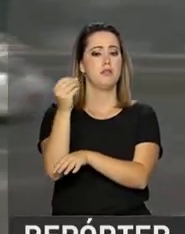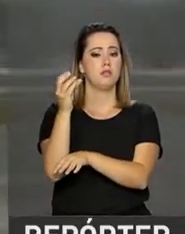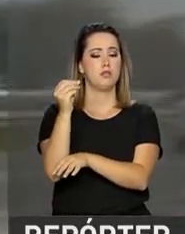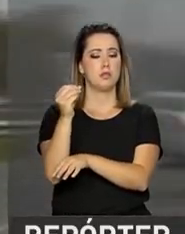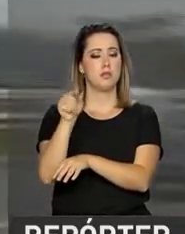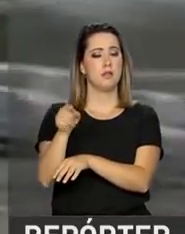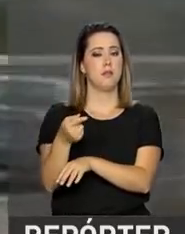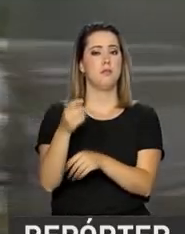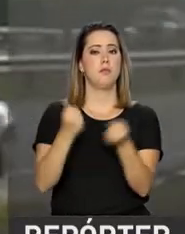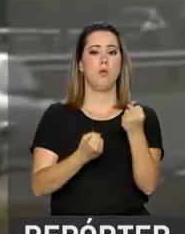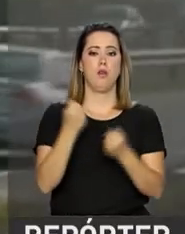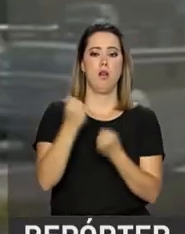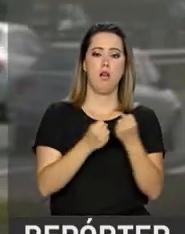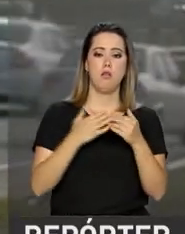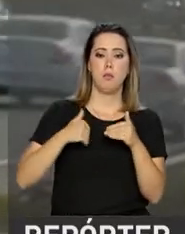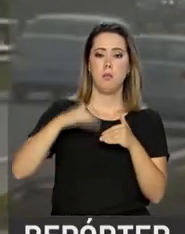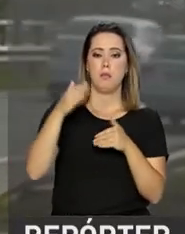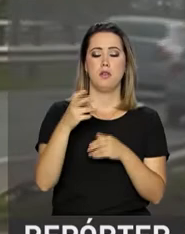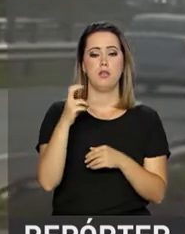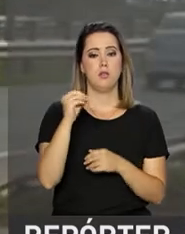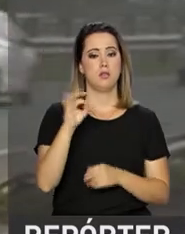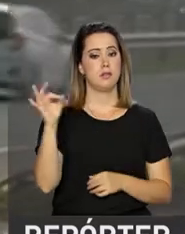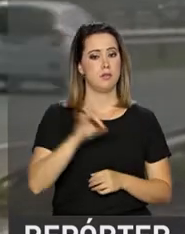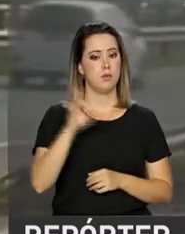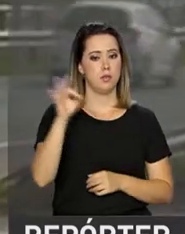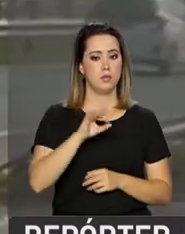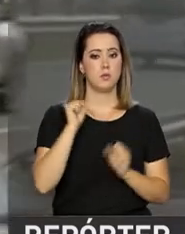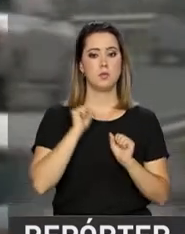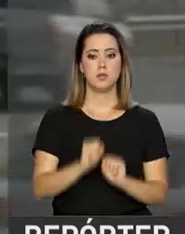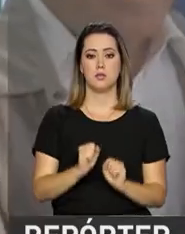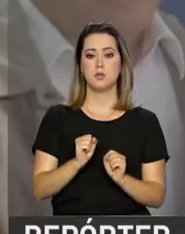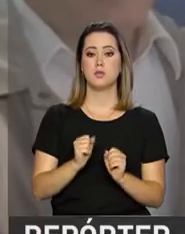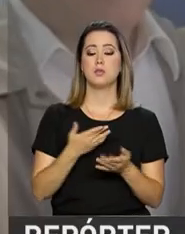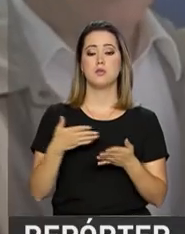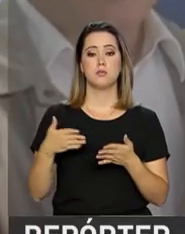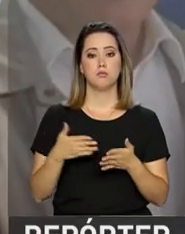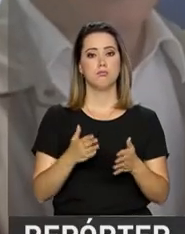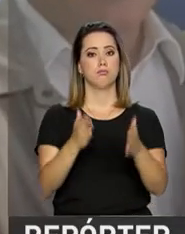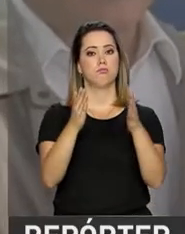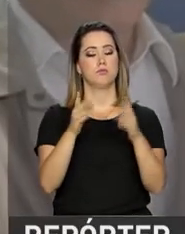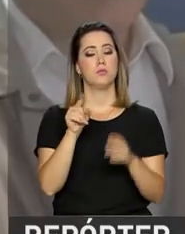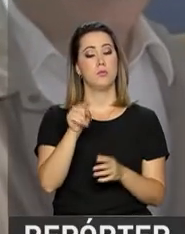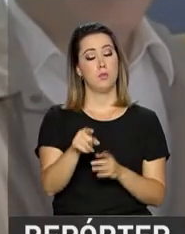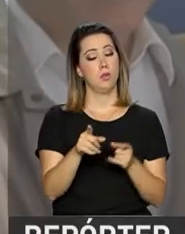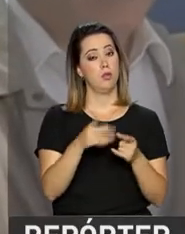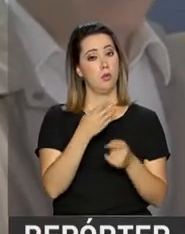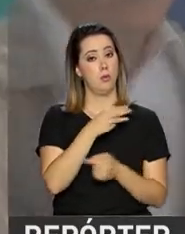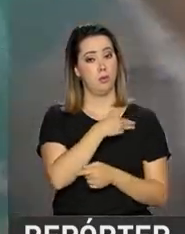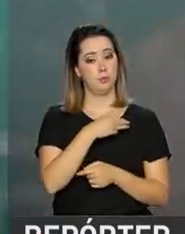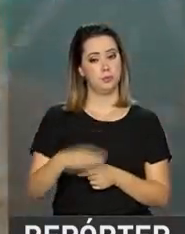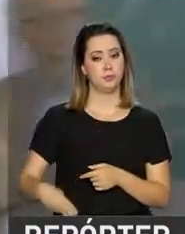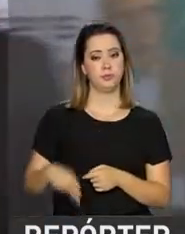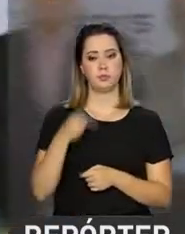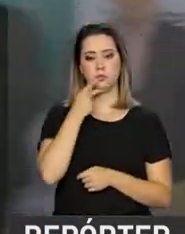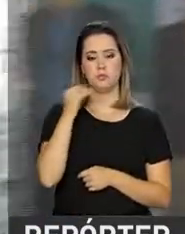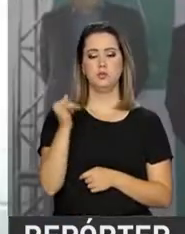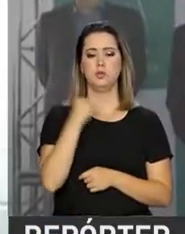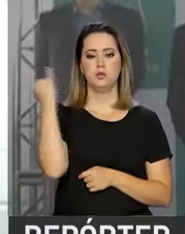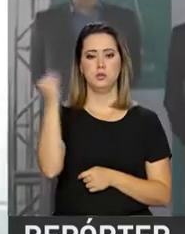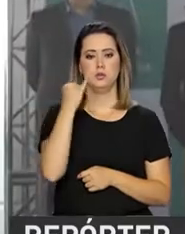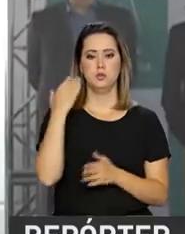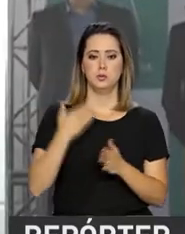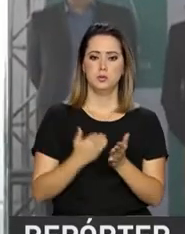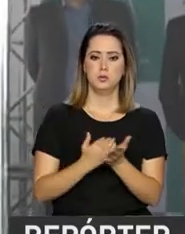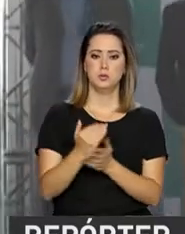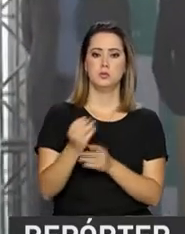todos os dias, deve aumentar em 50% a sua capacidade. Para o ministro Moreira Franco, uma importante iniciativa